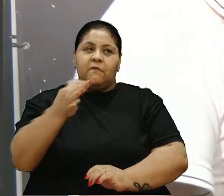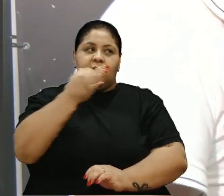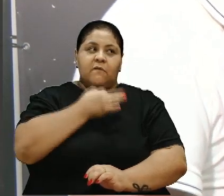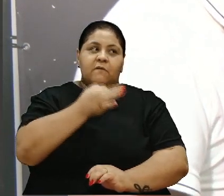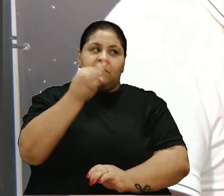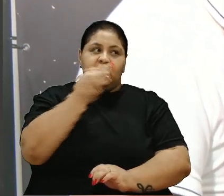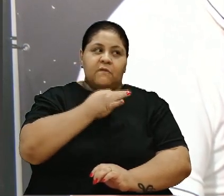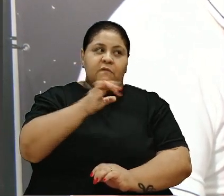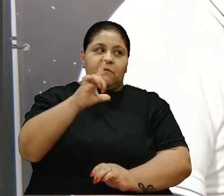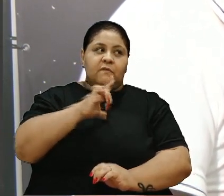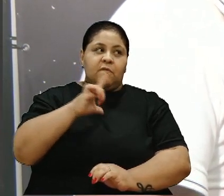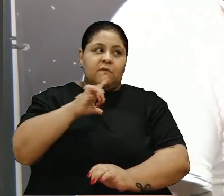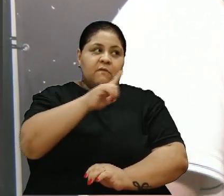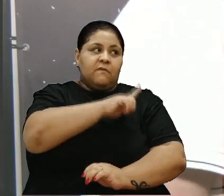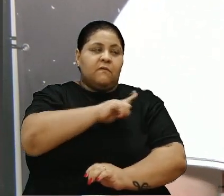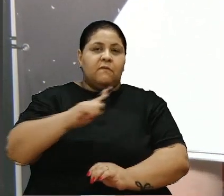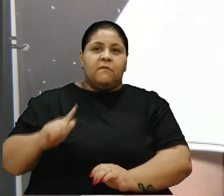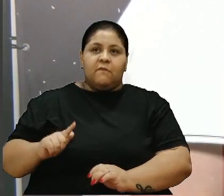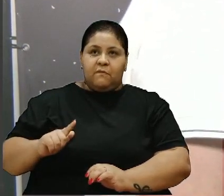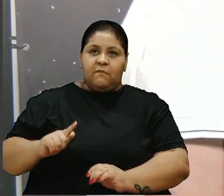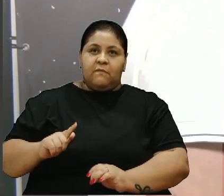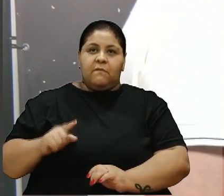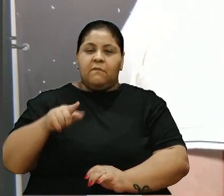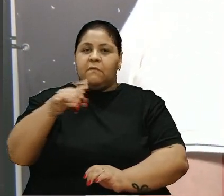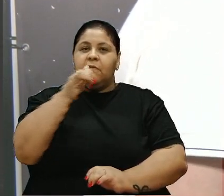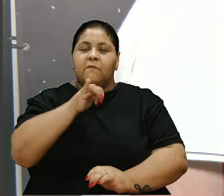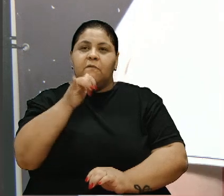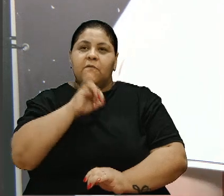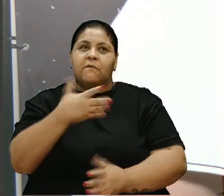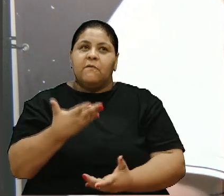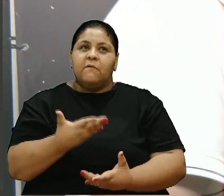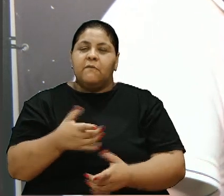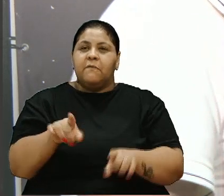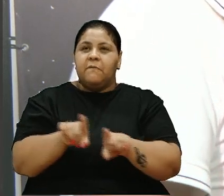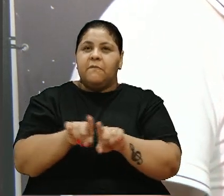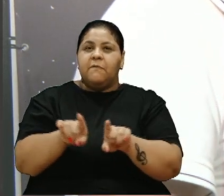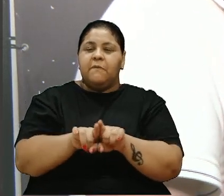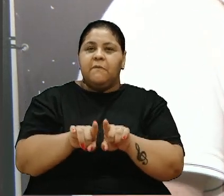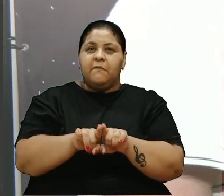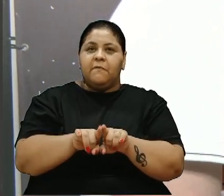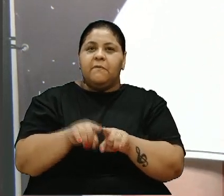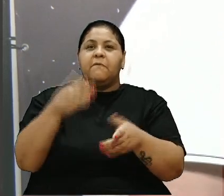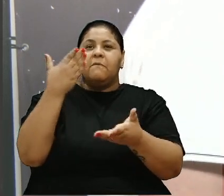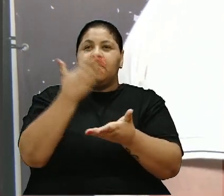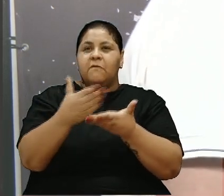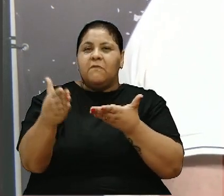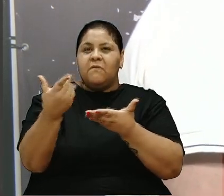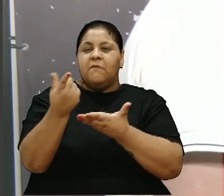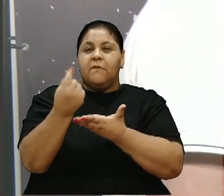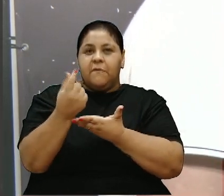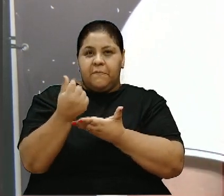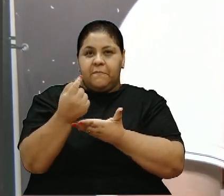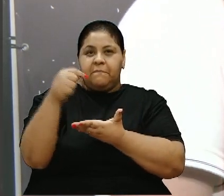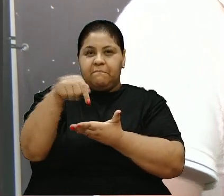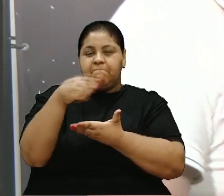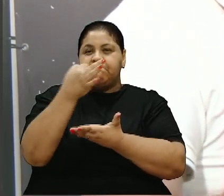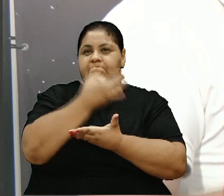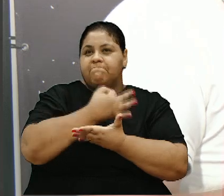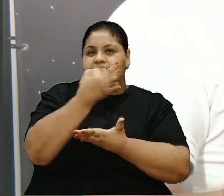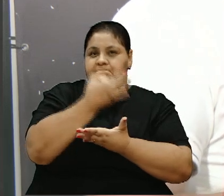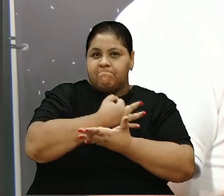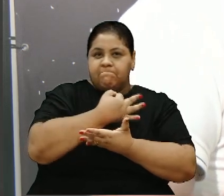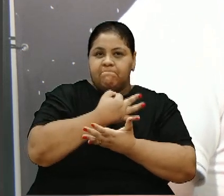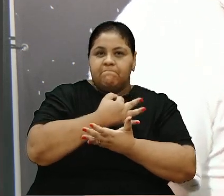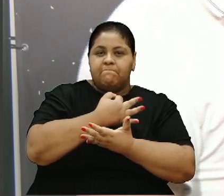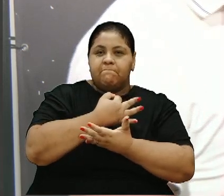Sul tem que ter no governo federal. Citou, por exemplo, alguns exemplos também que foram perdidos recursos aqui para a nossa cidade, para